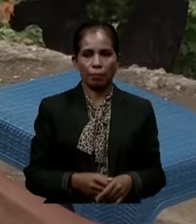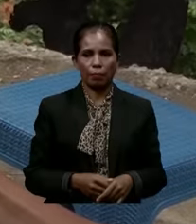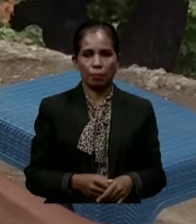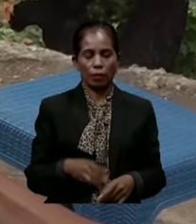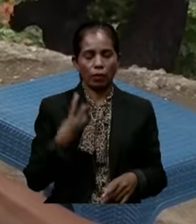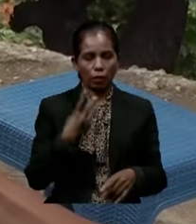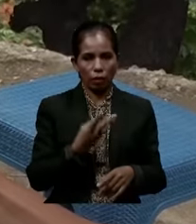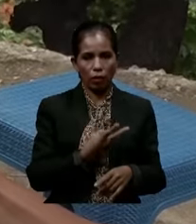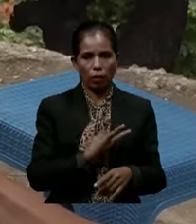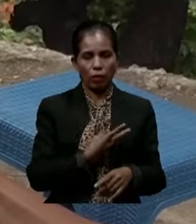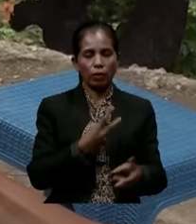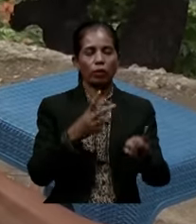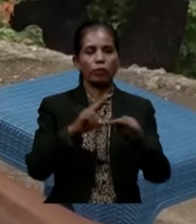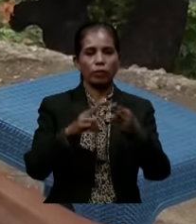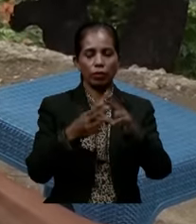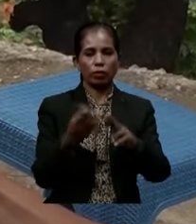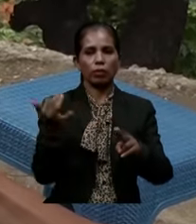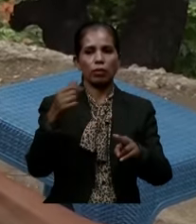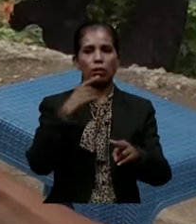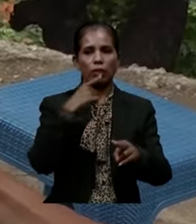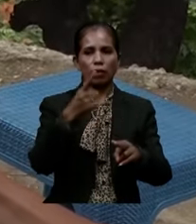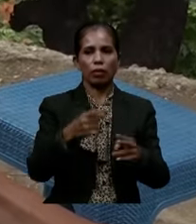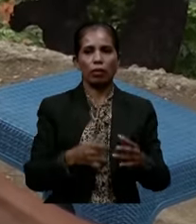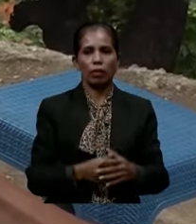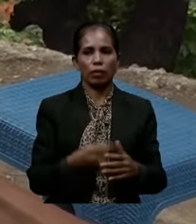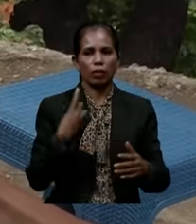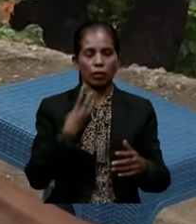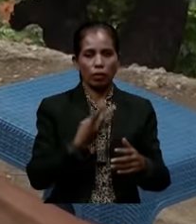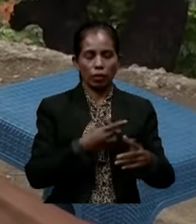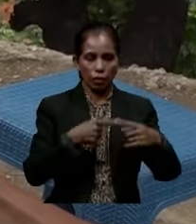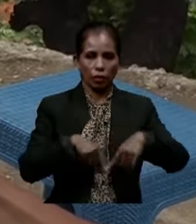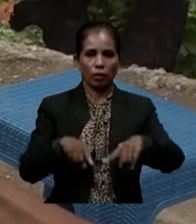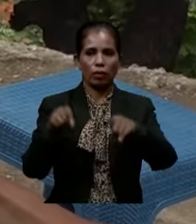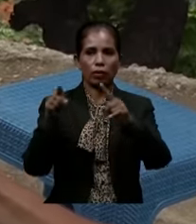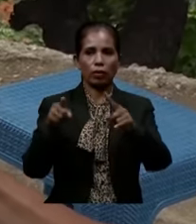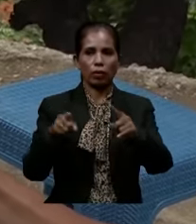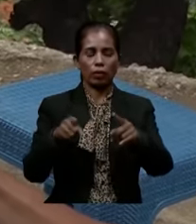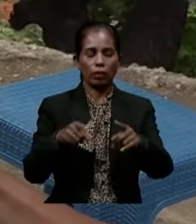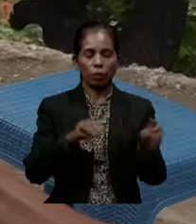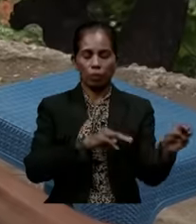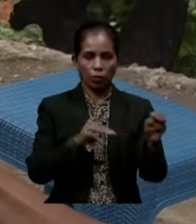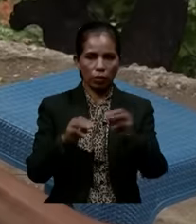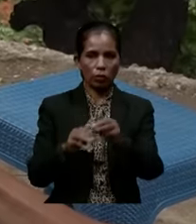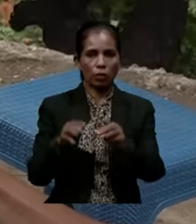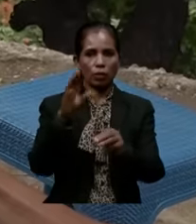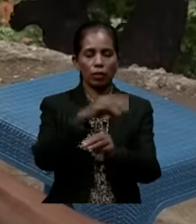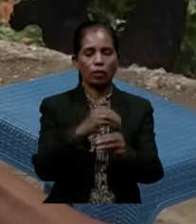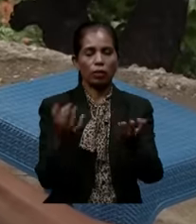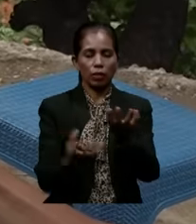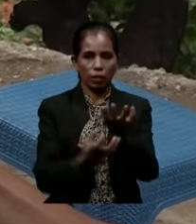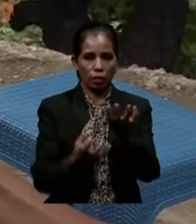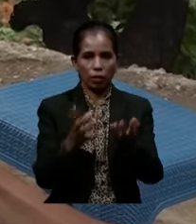tunsa tunsa anta bijino sirana de mana dia kli tabot ba kerak de tona kerak par nono be mana se be